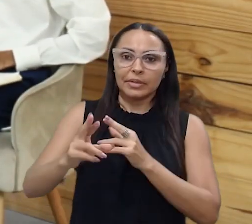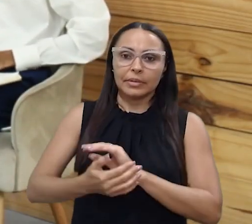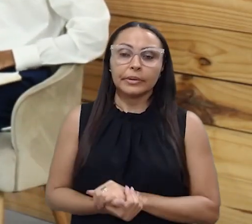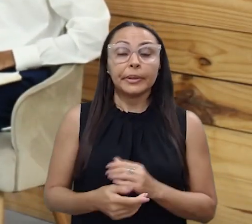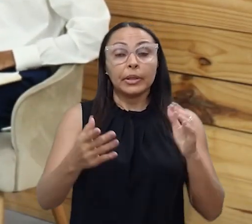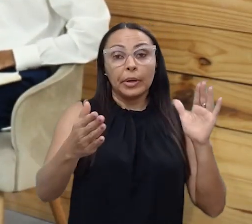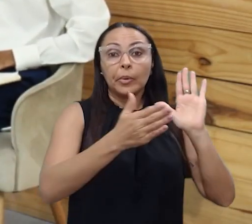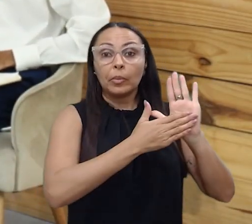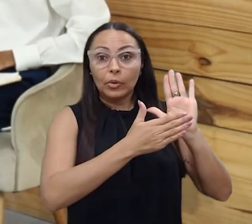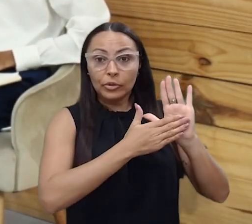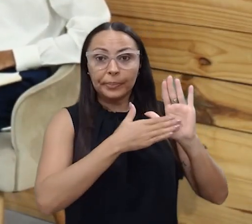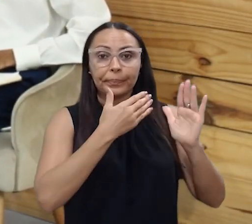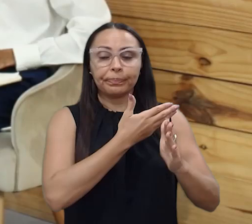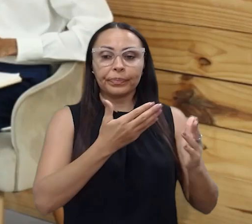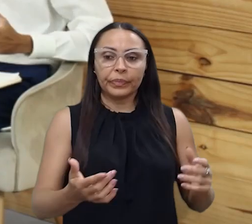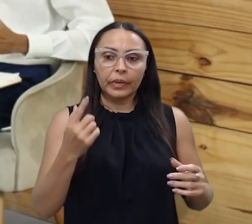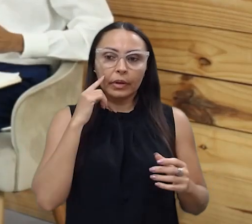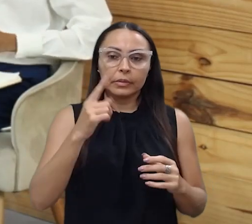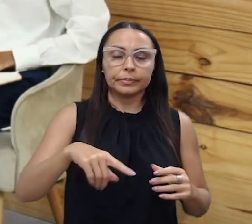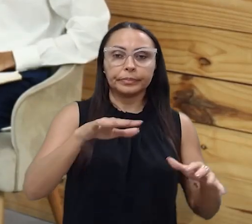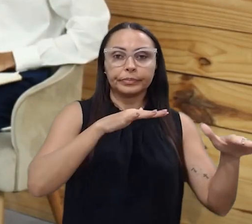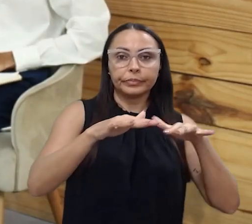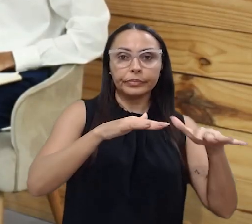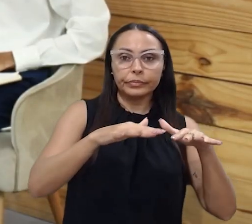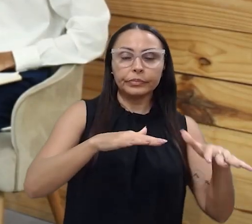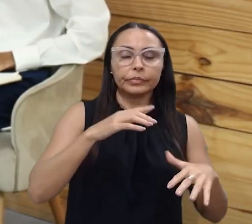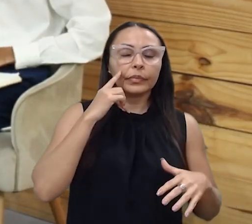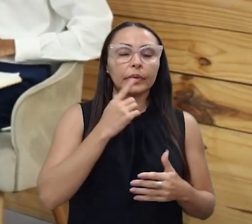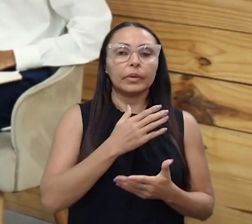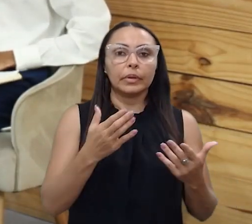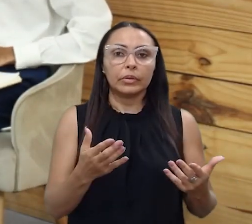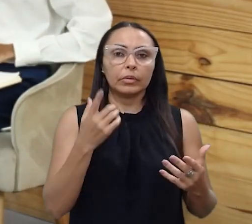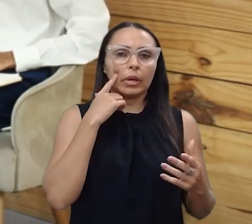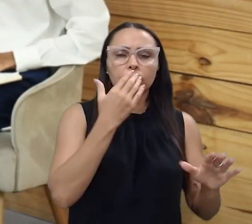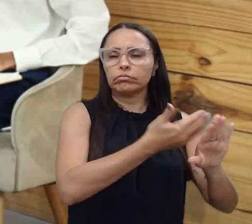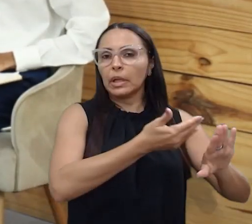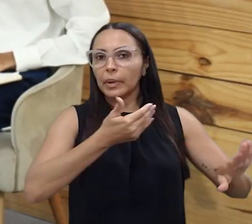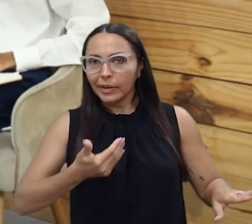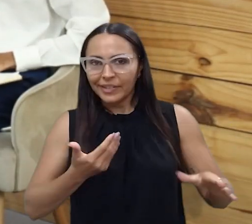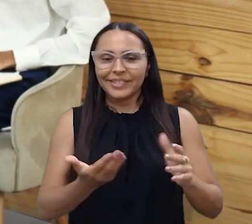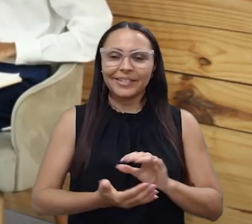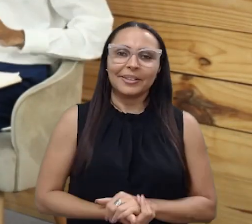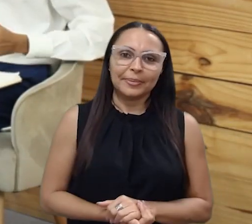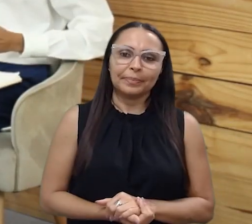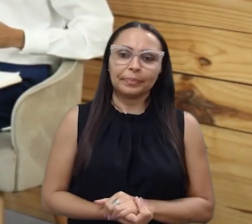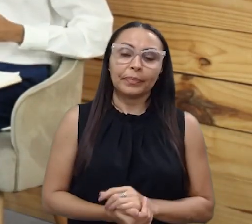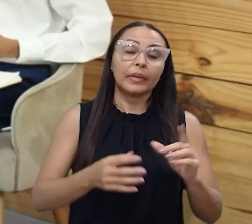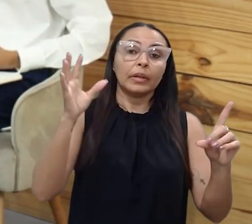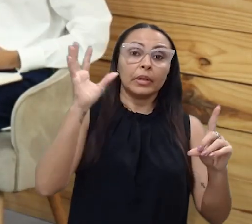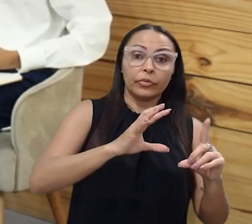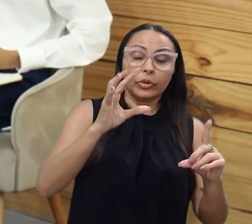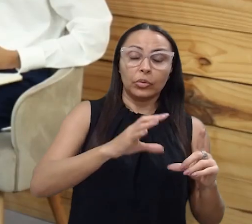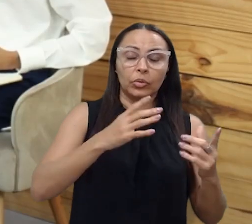a proposta do gráfico amador, né, um movimento editorial independente que influenciou